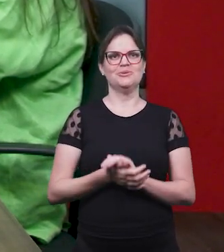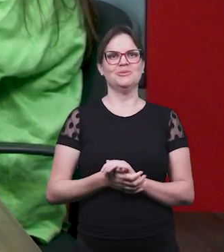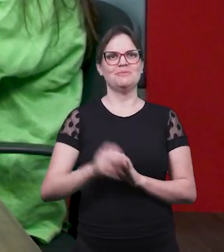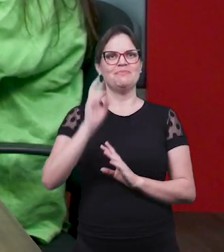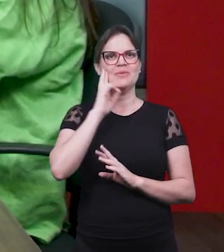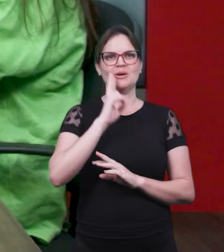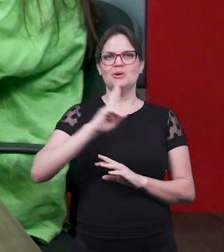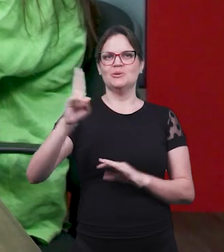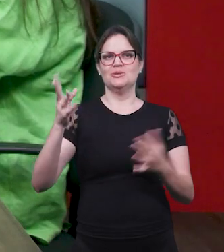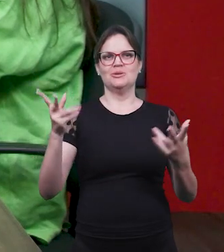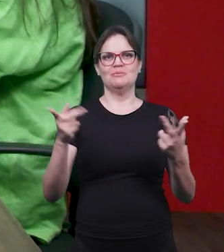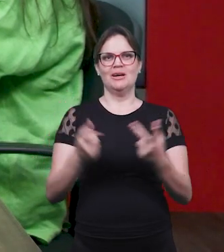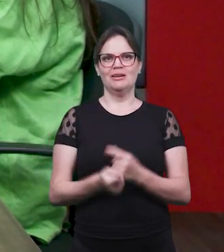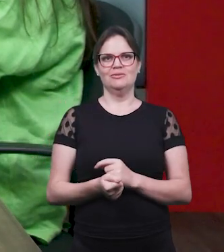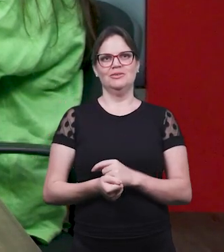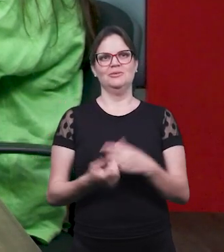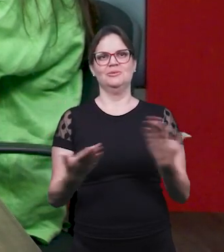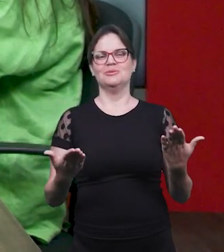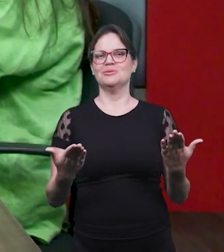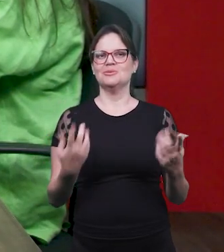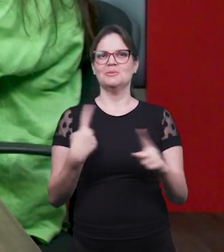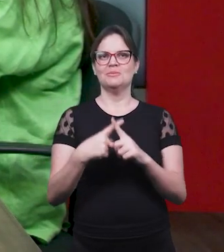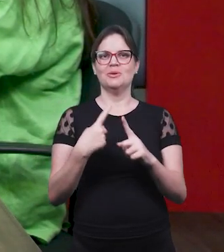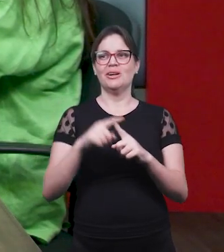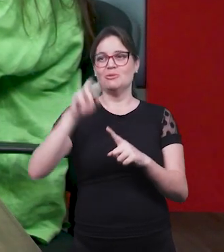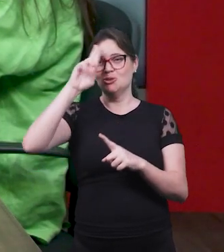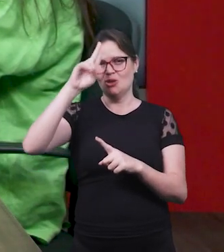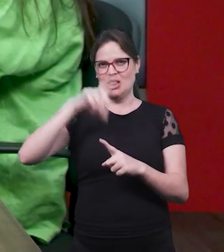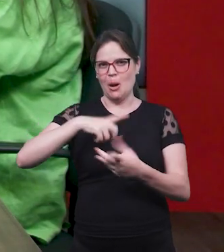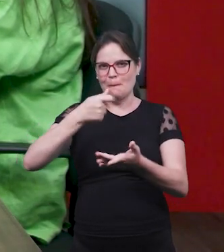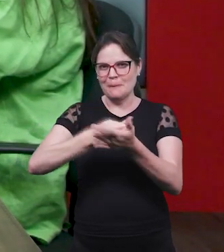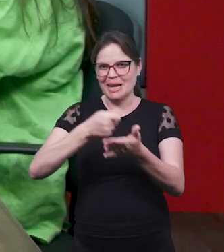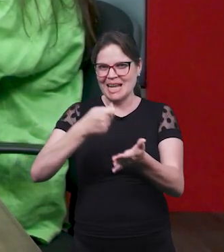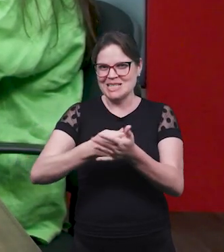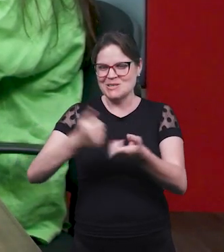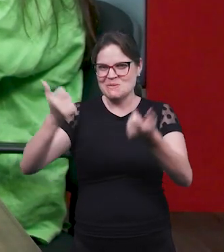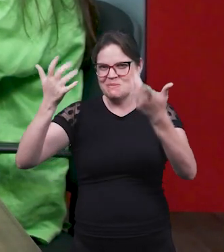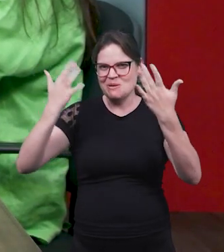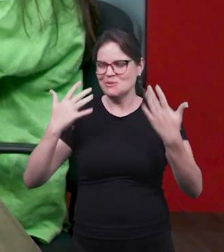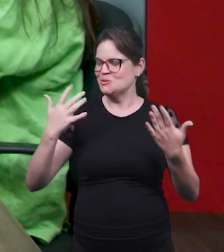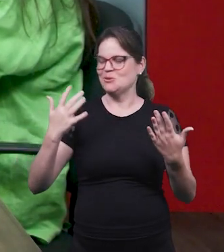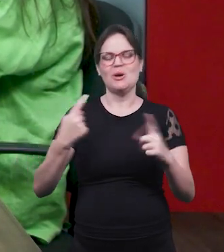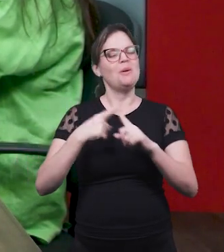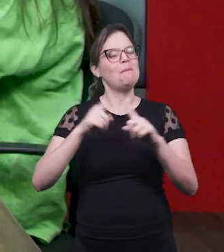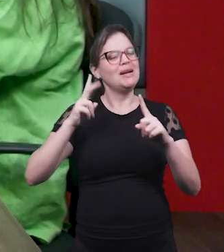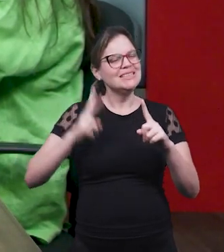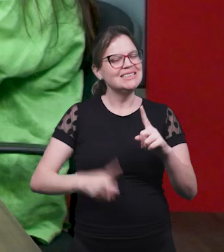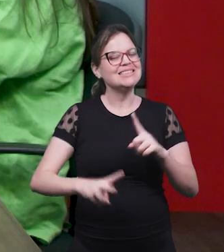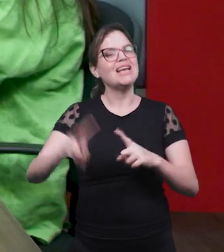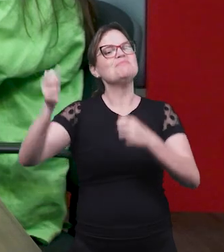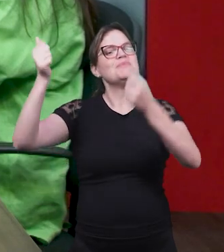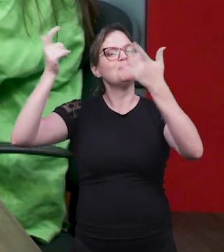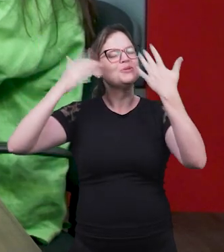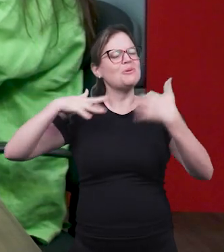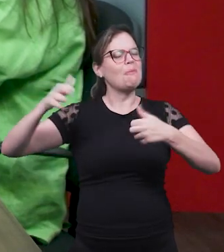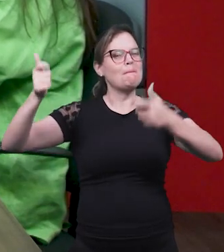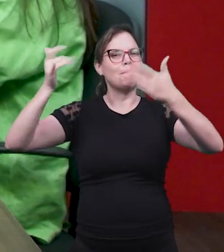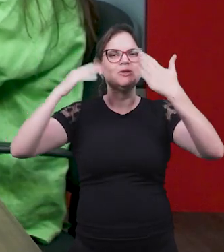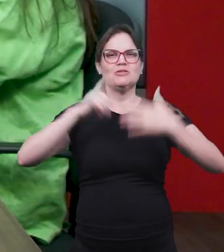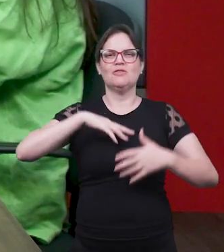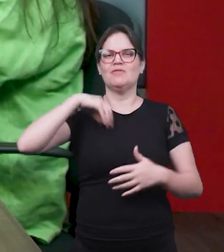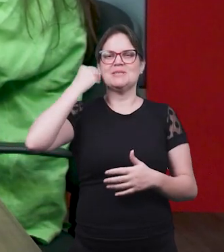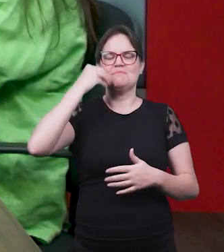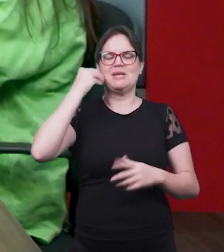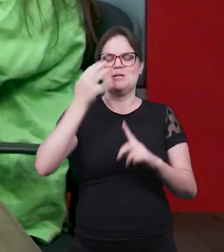de fazer nada, mas nos presenteia com essas experiências tão maravilhosas, né? E eu tive várias experiências assim